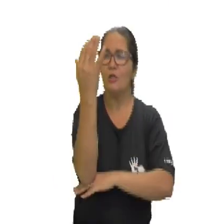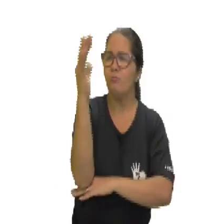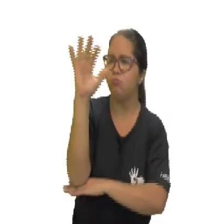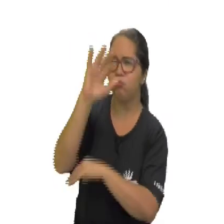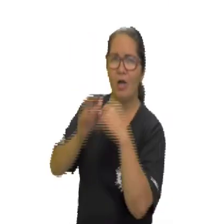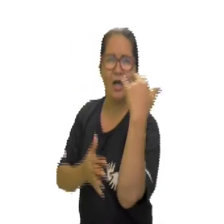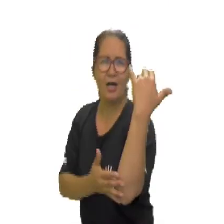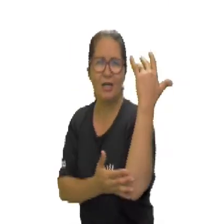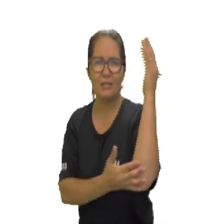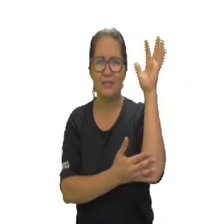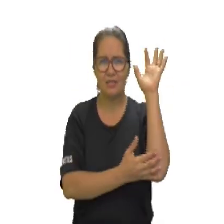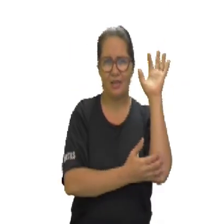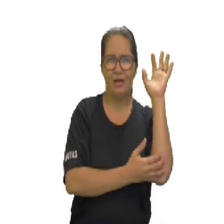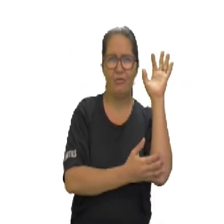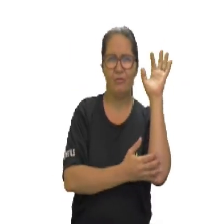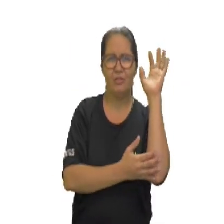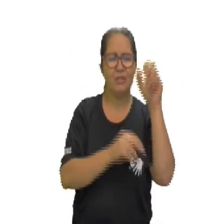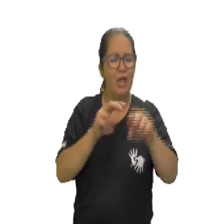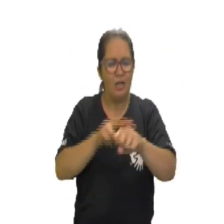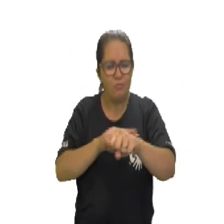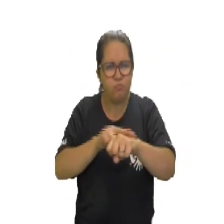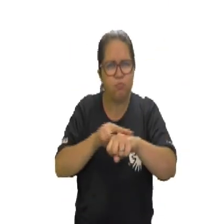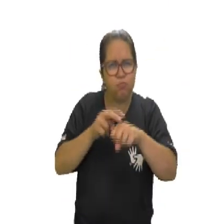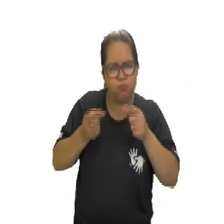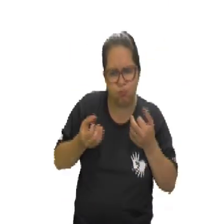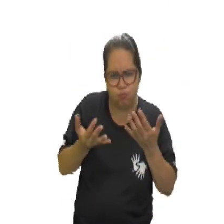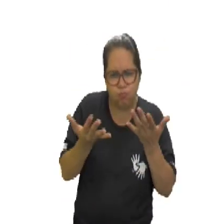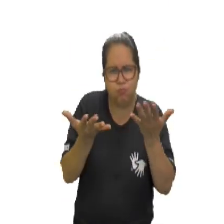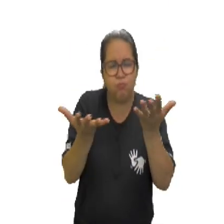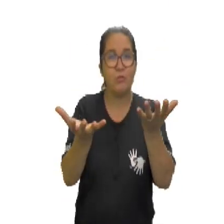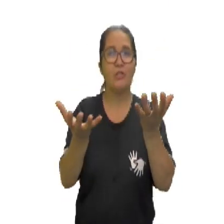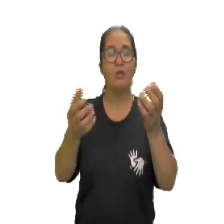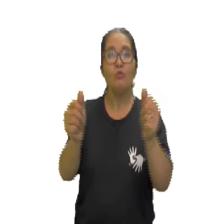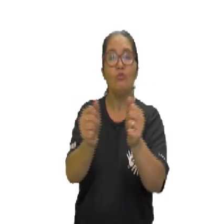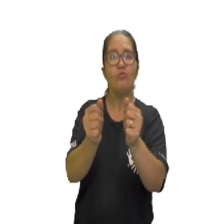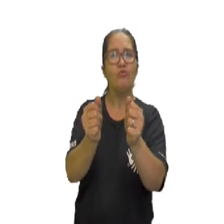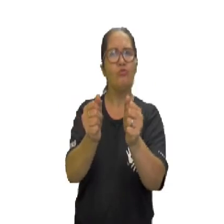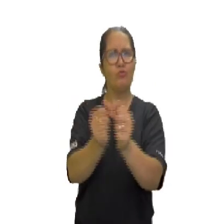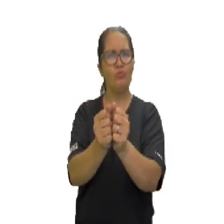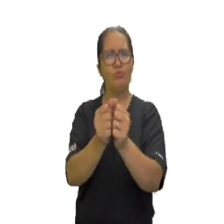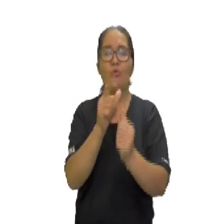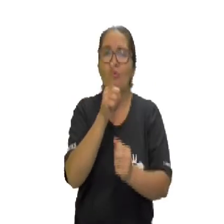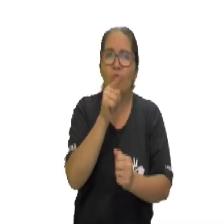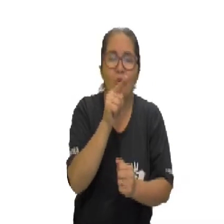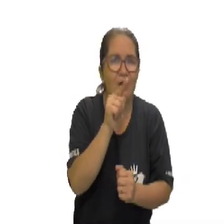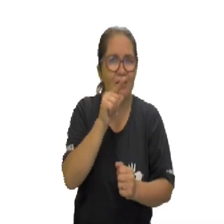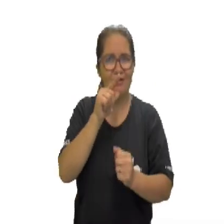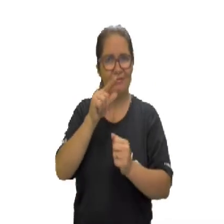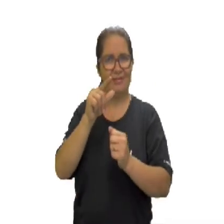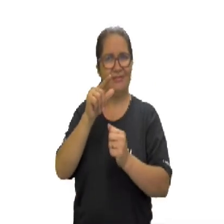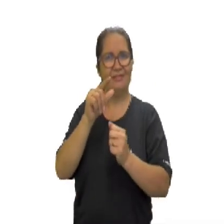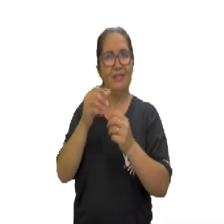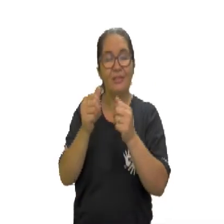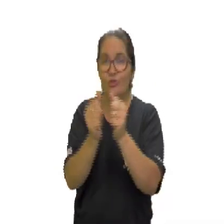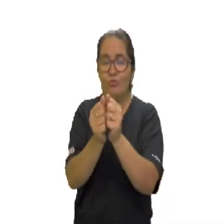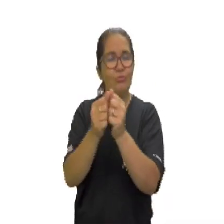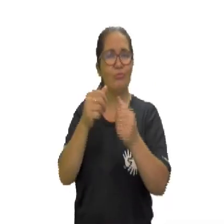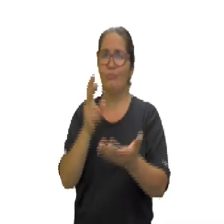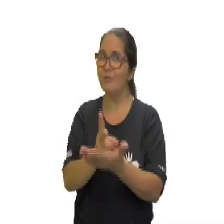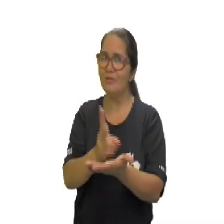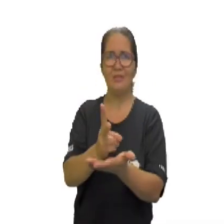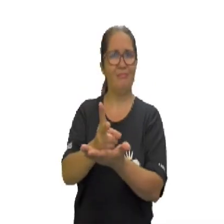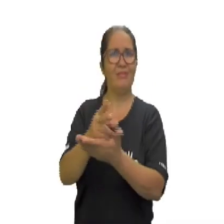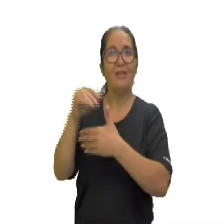essa variação de intensidade de água, quantidade de água durante o ano, depois essa água volta para o